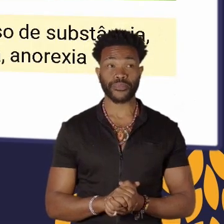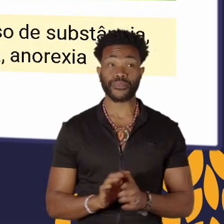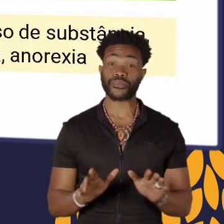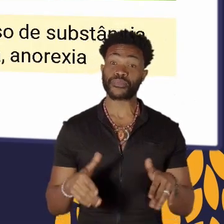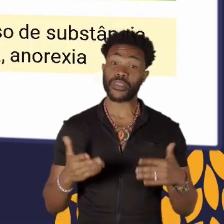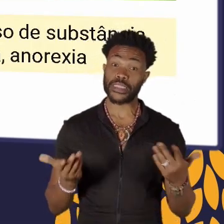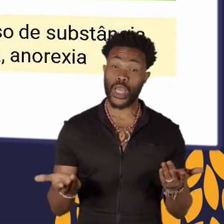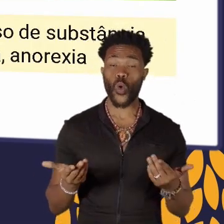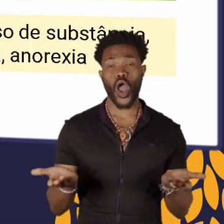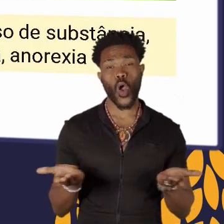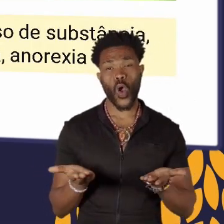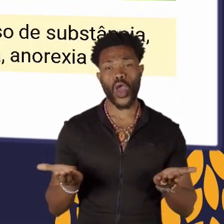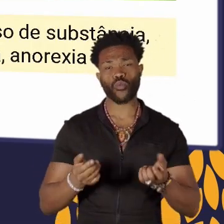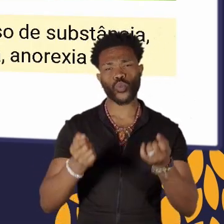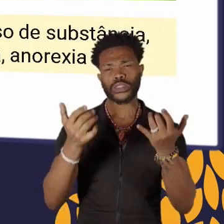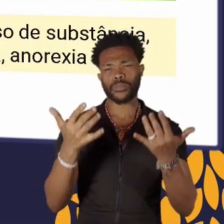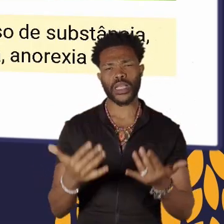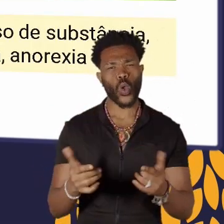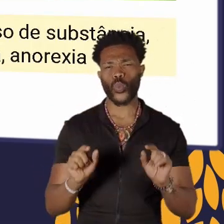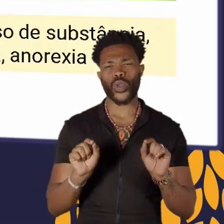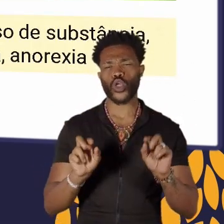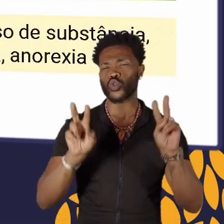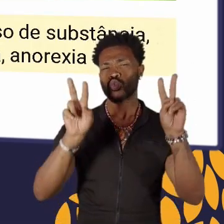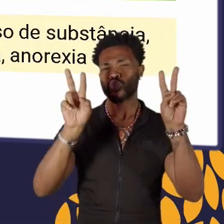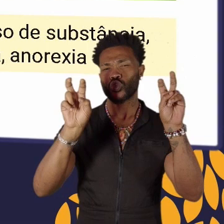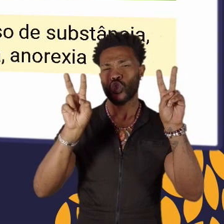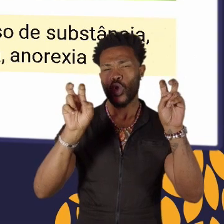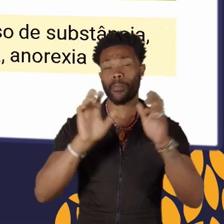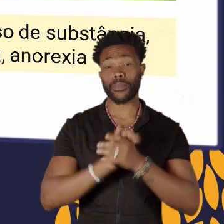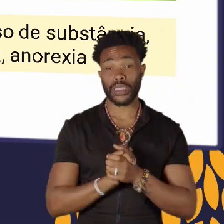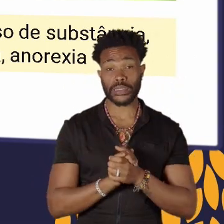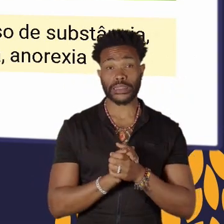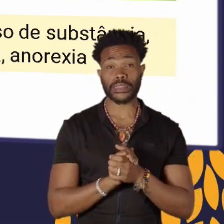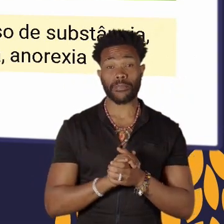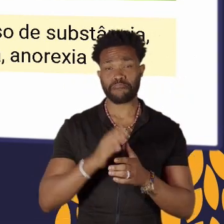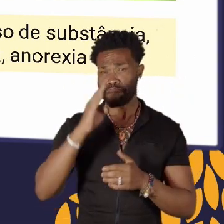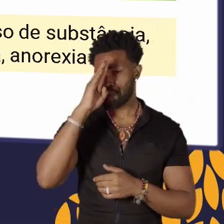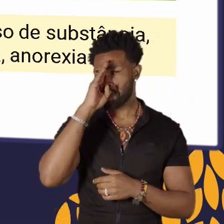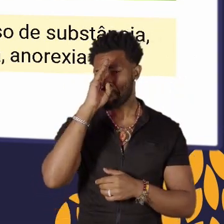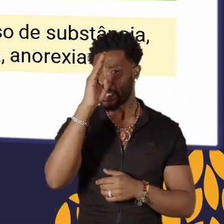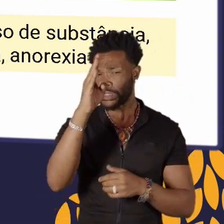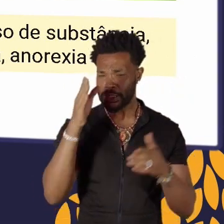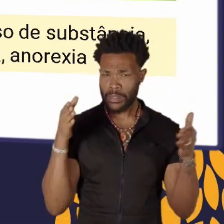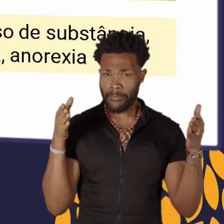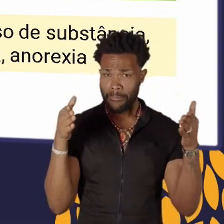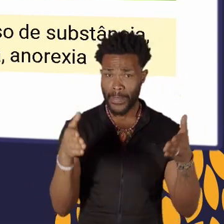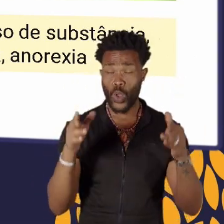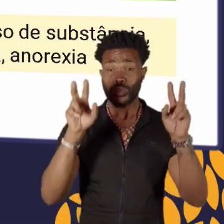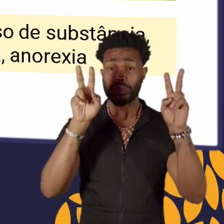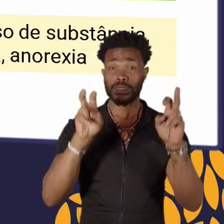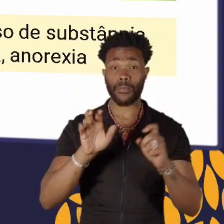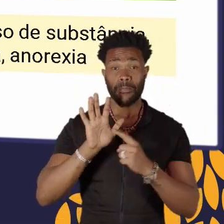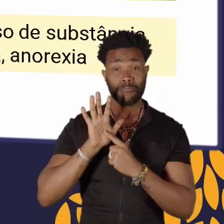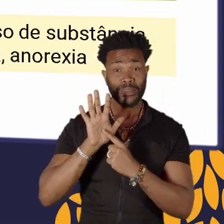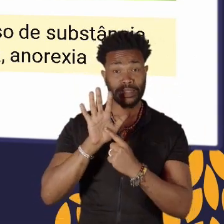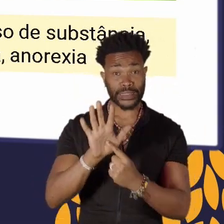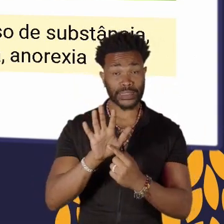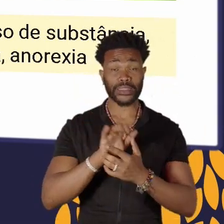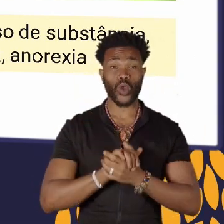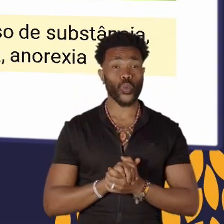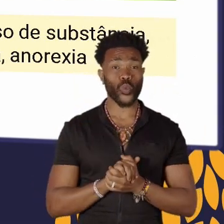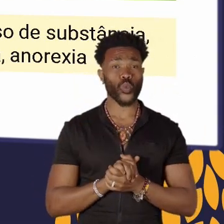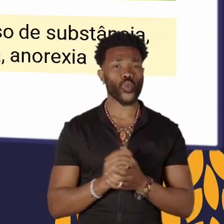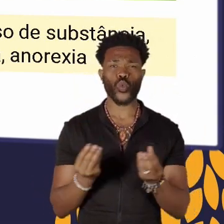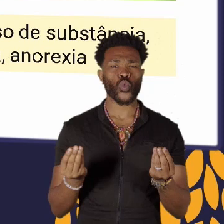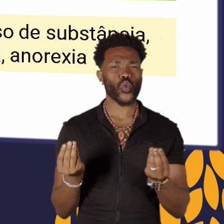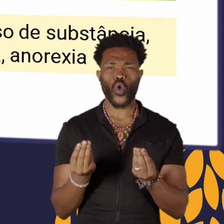Bom, eu vou falar agora com relação, né, ao tópico central da minha apresentação, que é trazer um